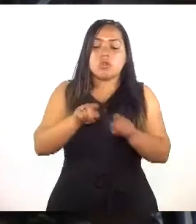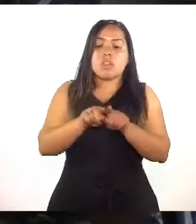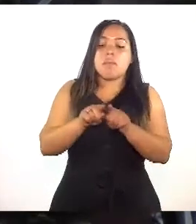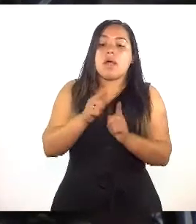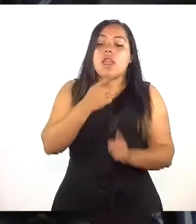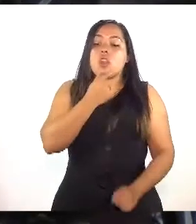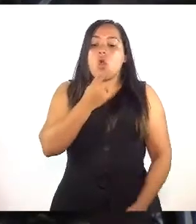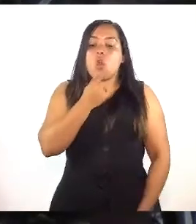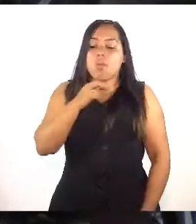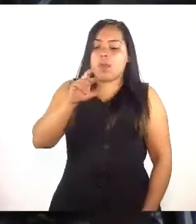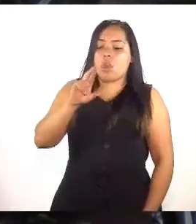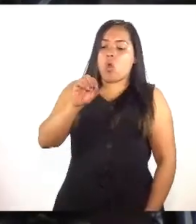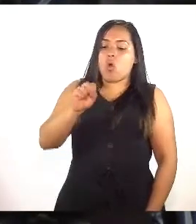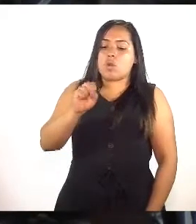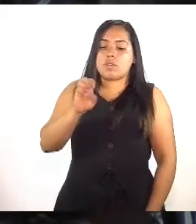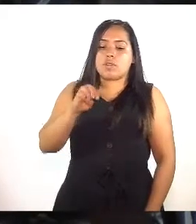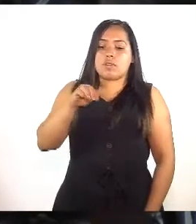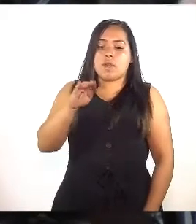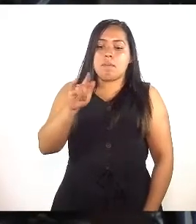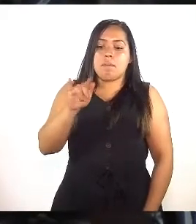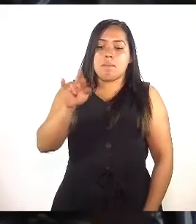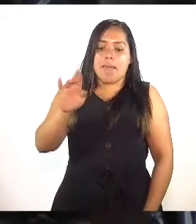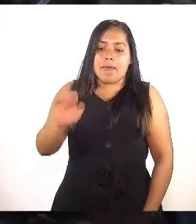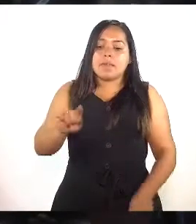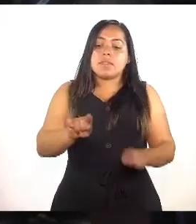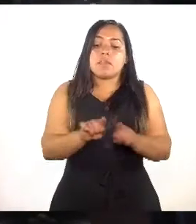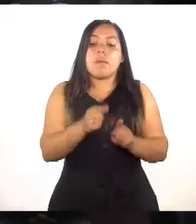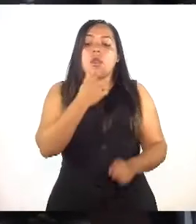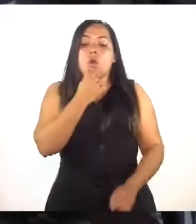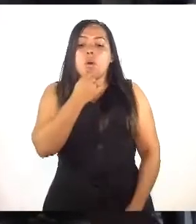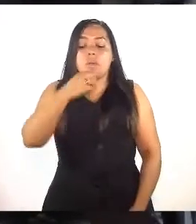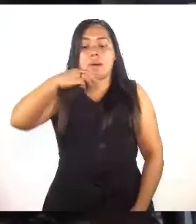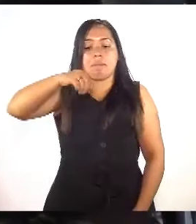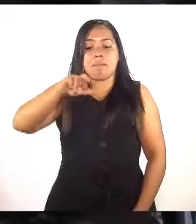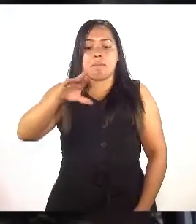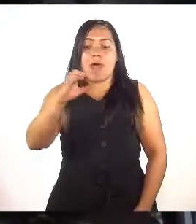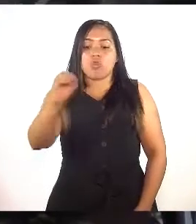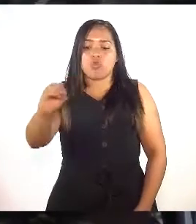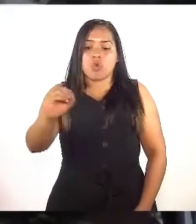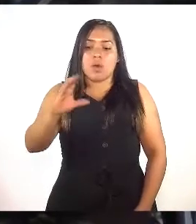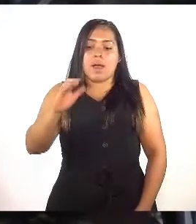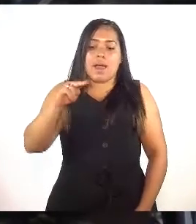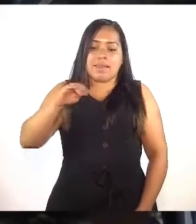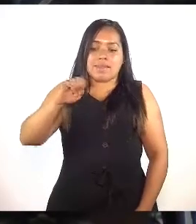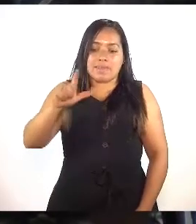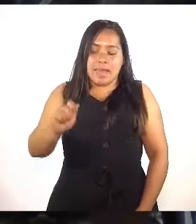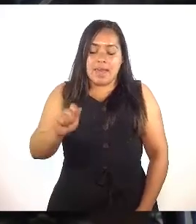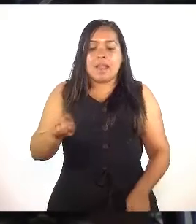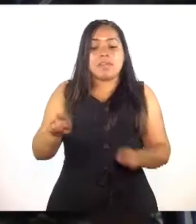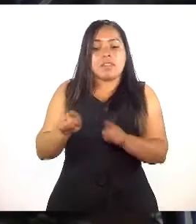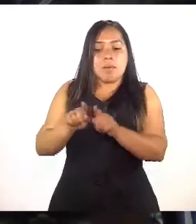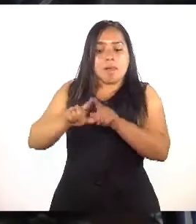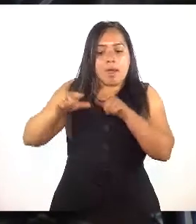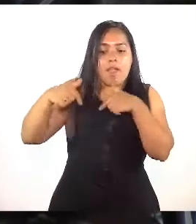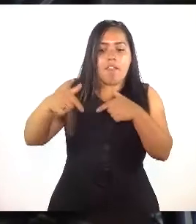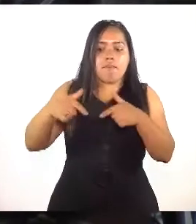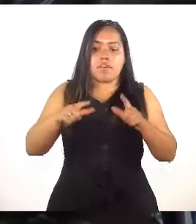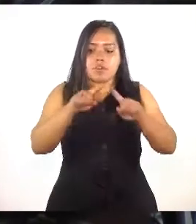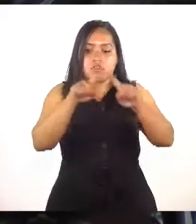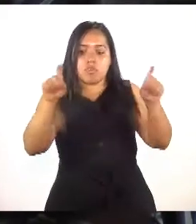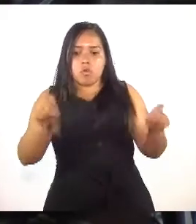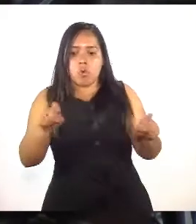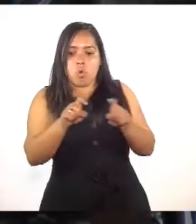Márcio Canela, Alexandre Freitas, membros efetivos da Comissão de Normas Internas e